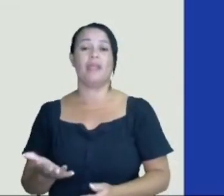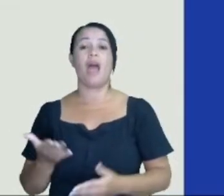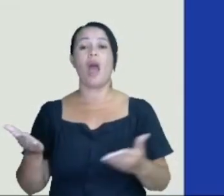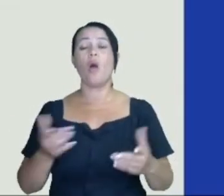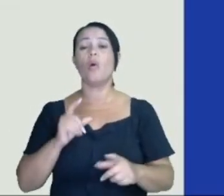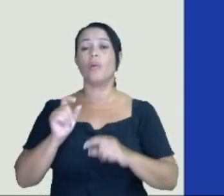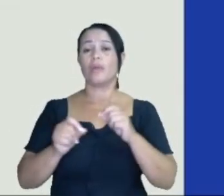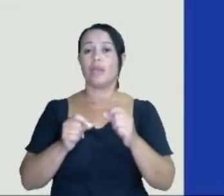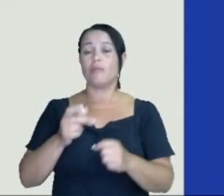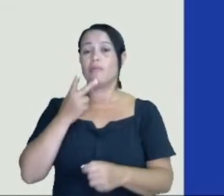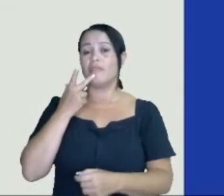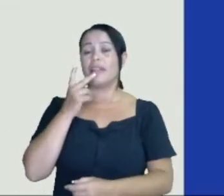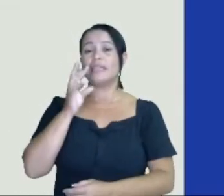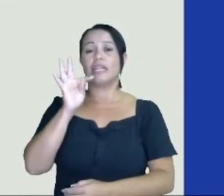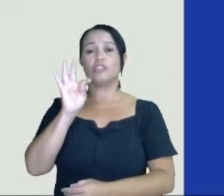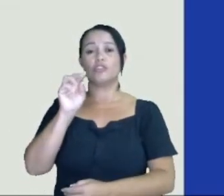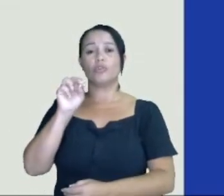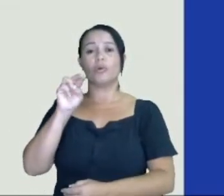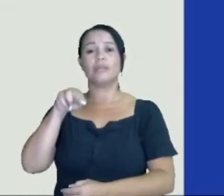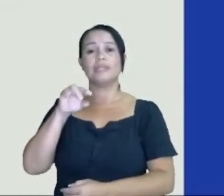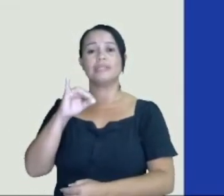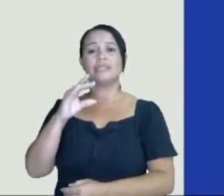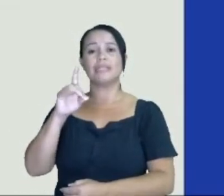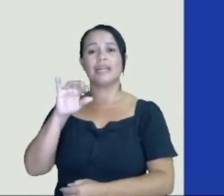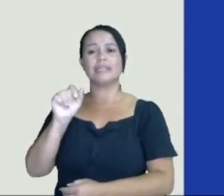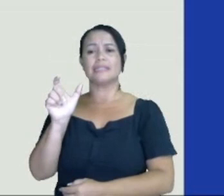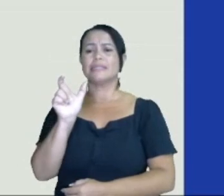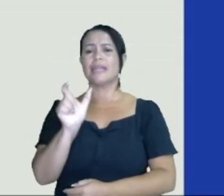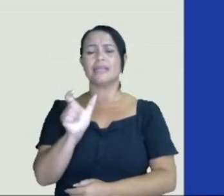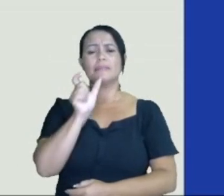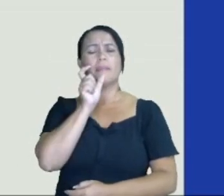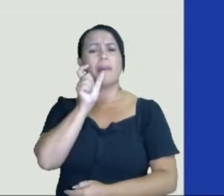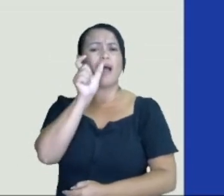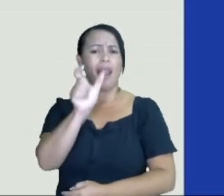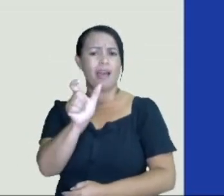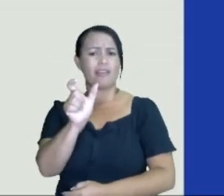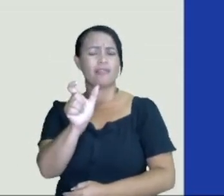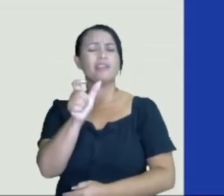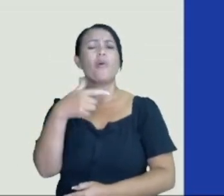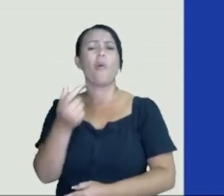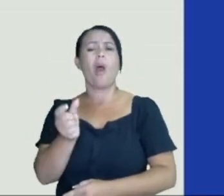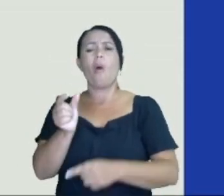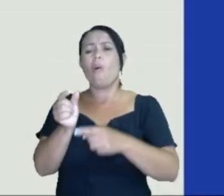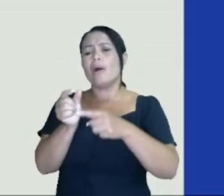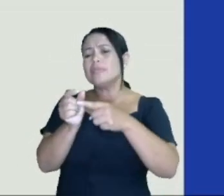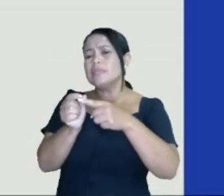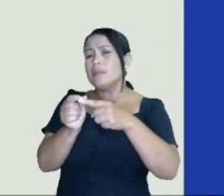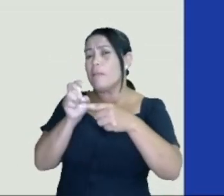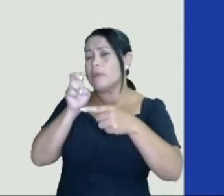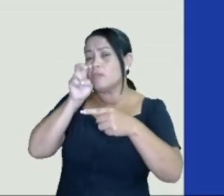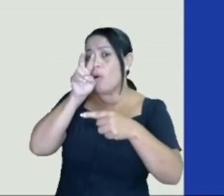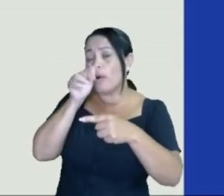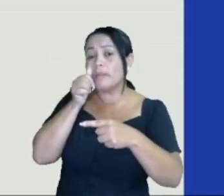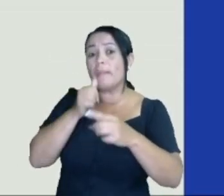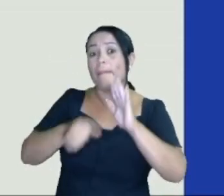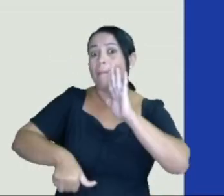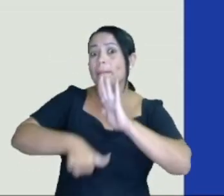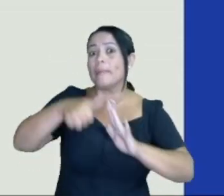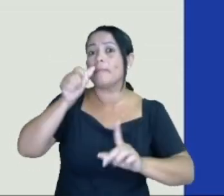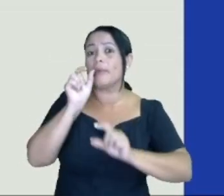Vamos para a tonicidade das palavras, ou seja, a sílaba mais forte. Mas primeiramente a